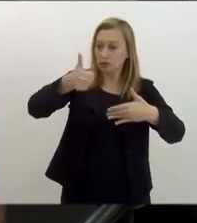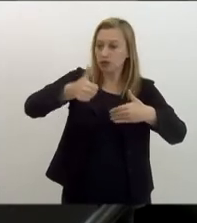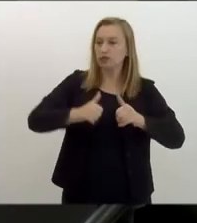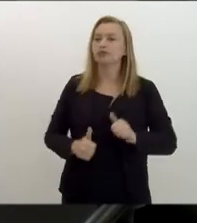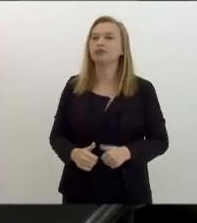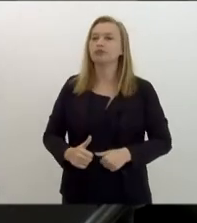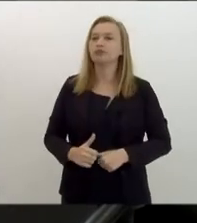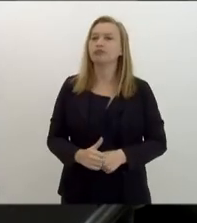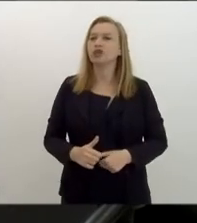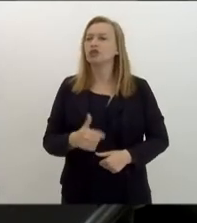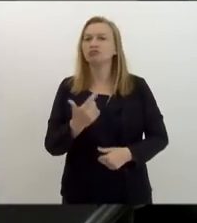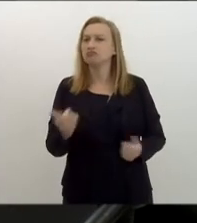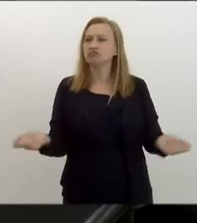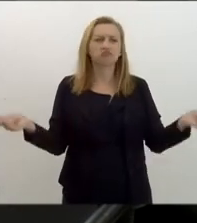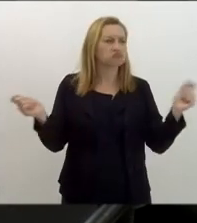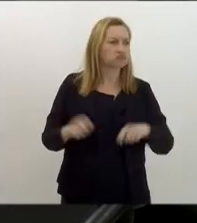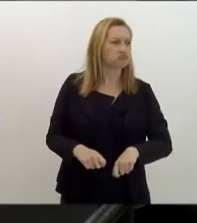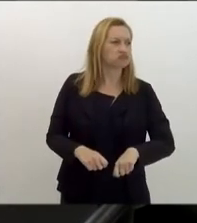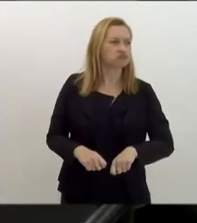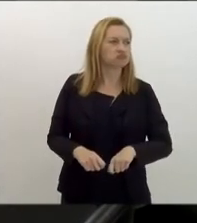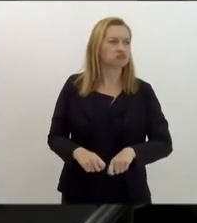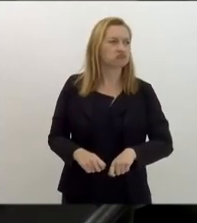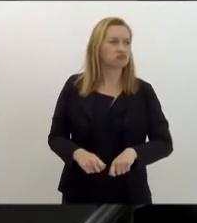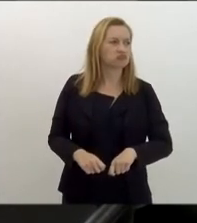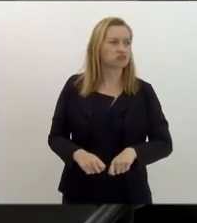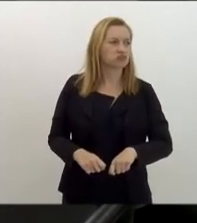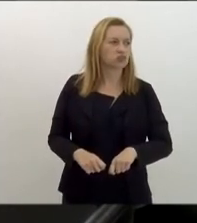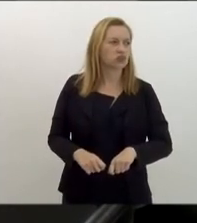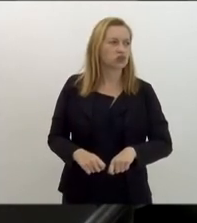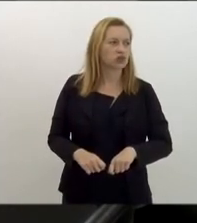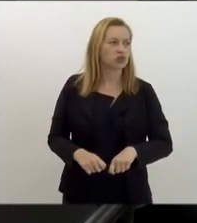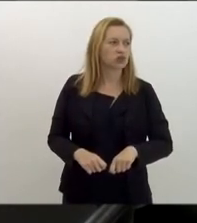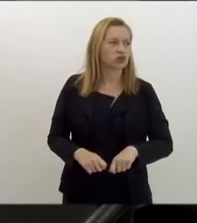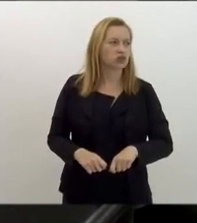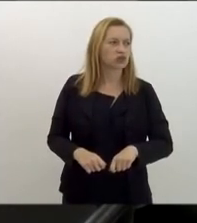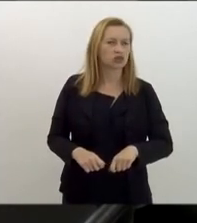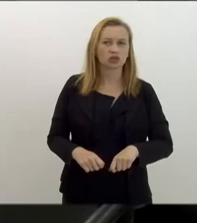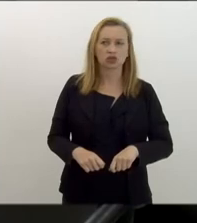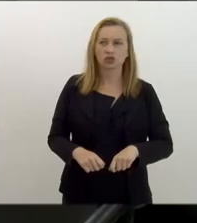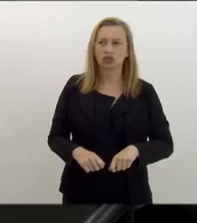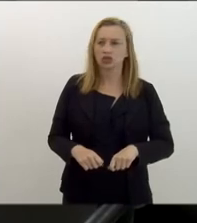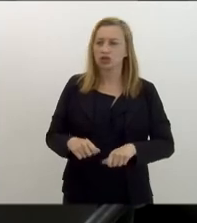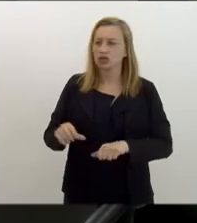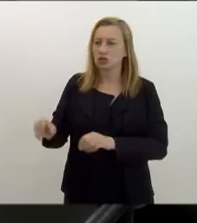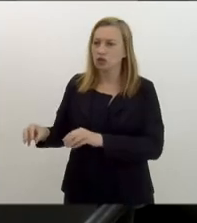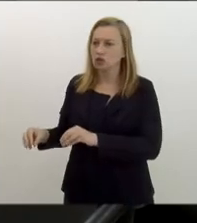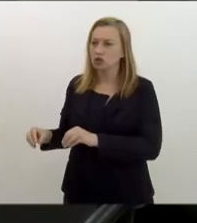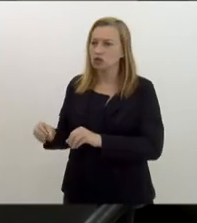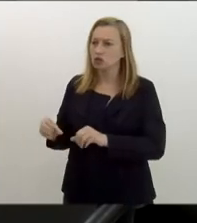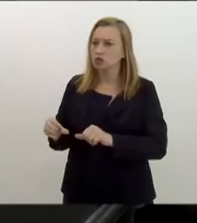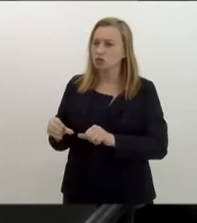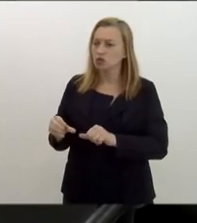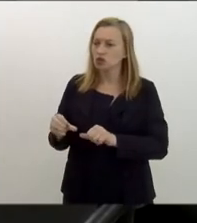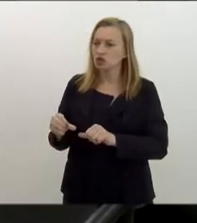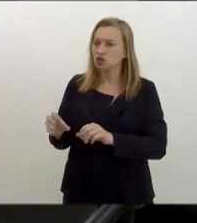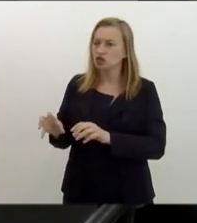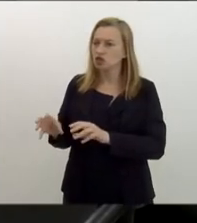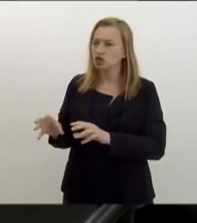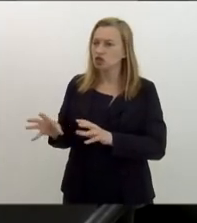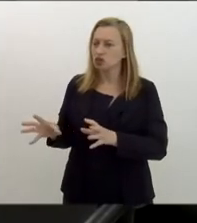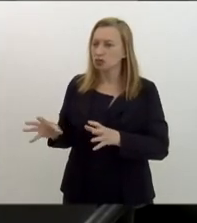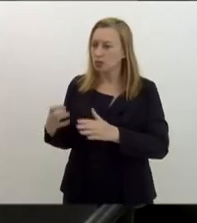nós não temos capacidade de convergir essas empresas para um vamos chamar ser um bolo só